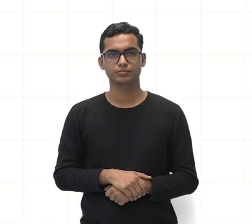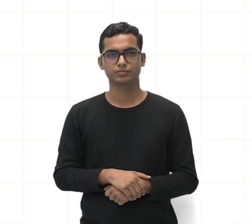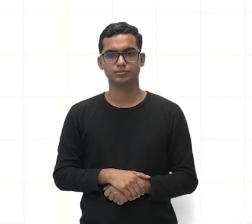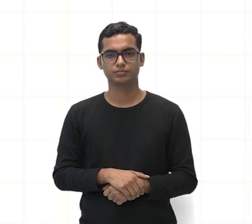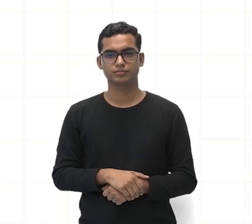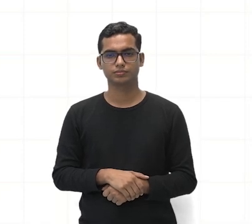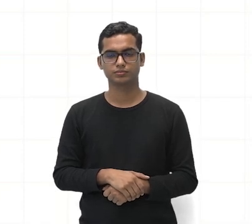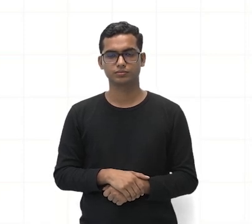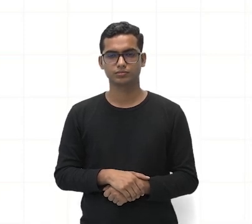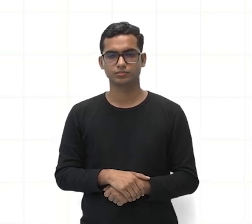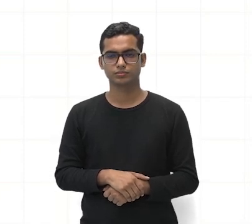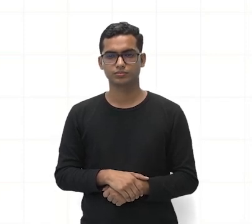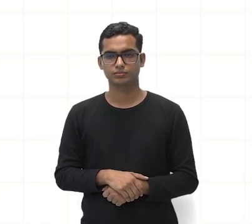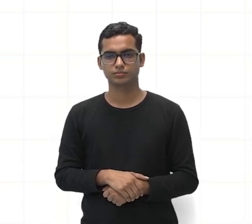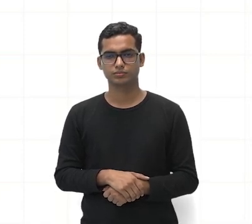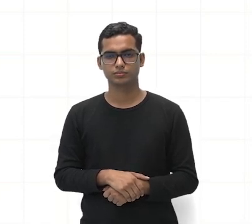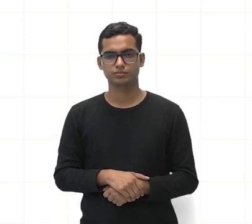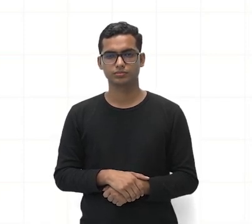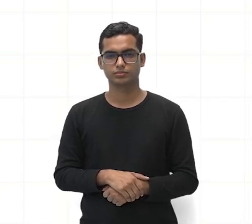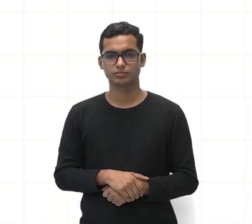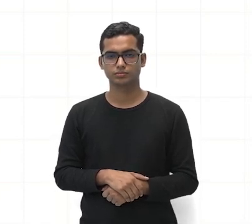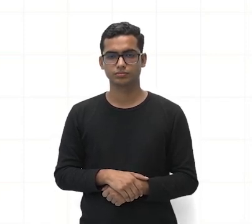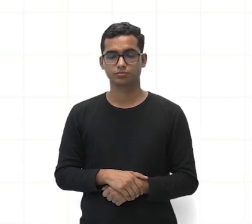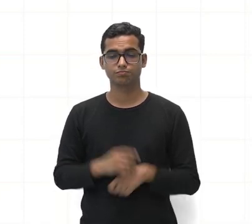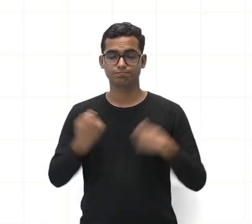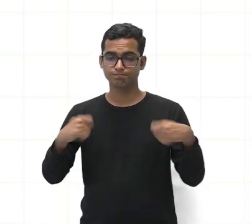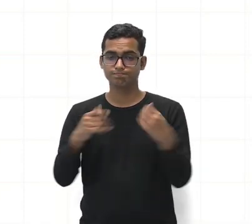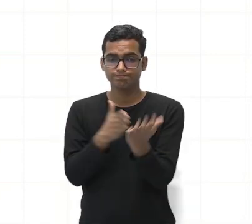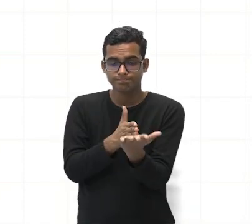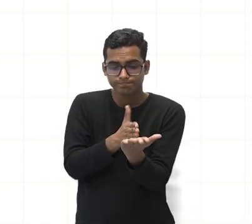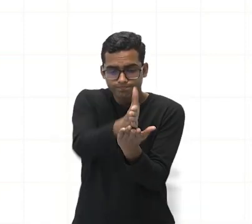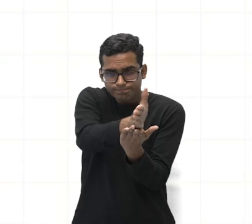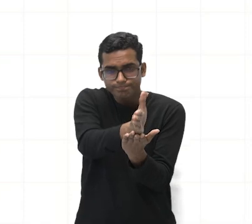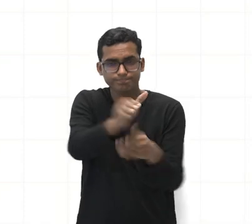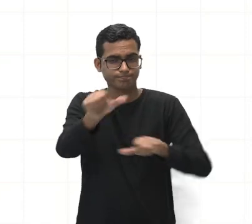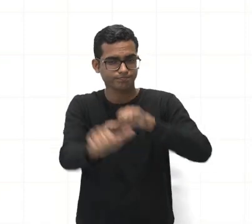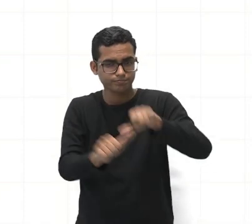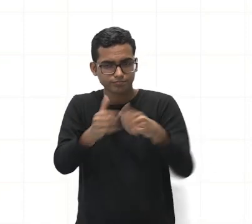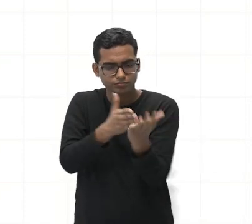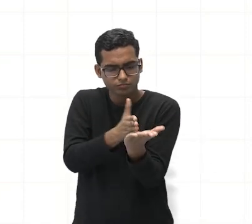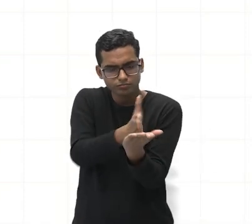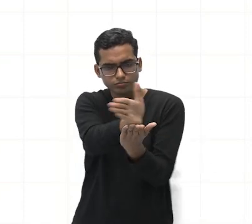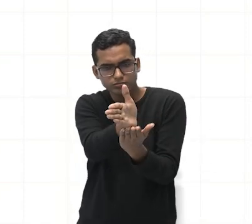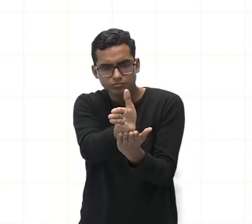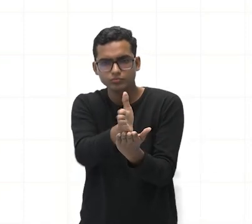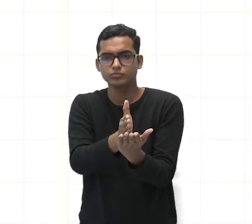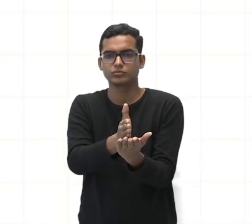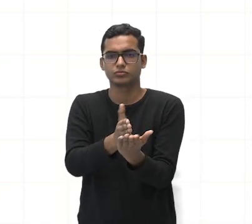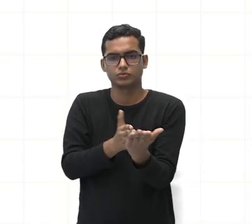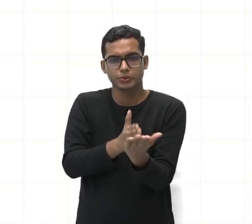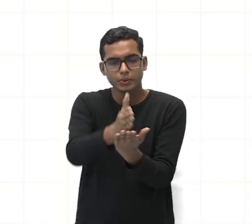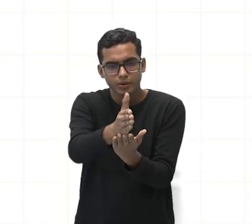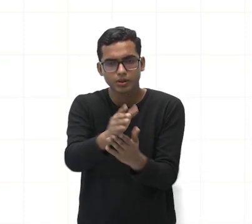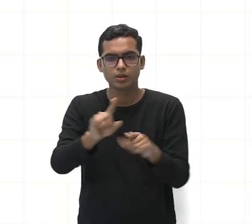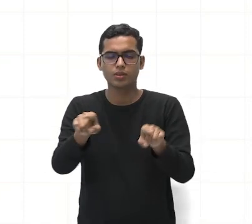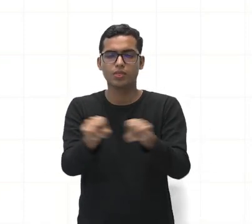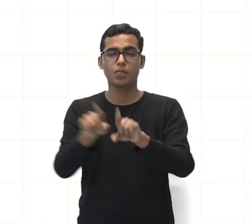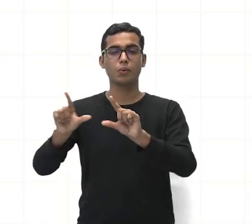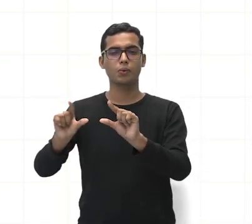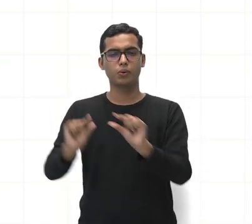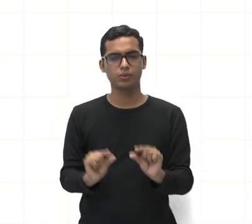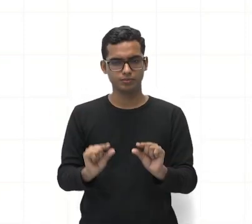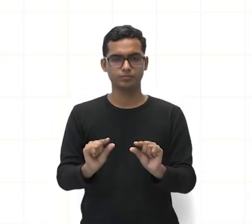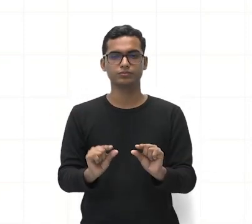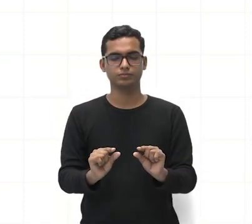8,3 anos-luz. Mas precisa ajustar a rota e diminuir. Opa! Diminuir,